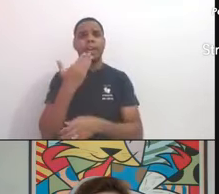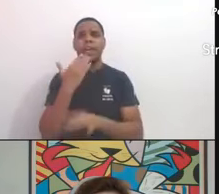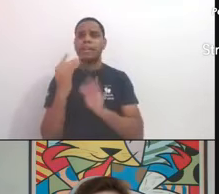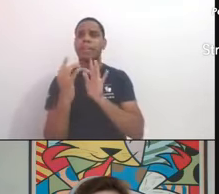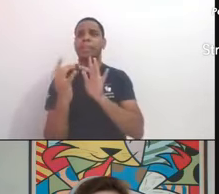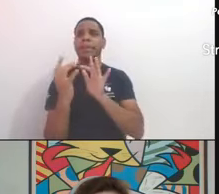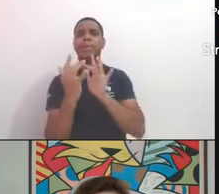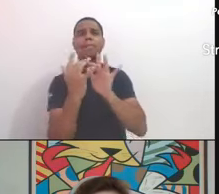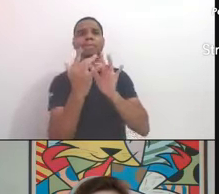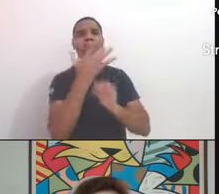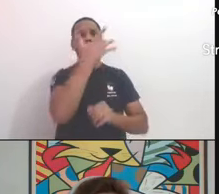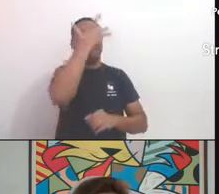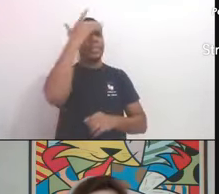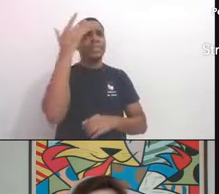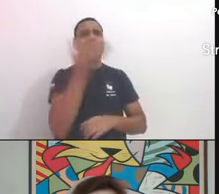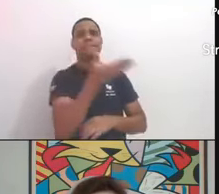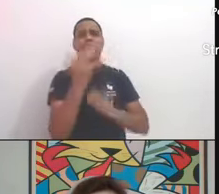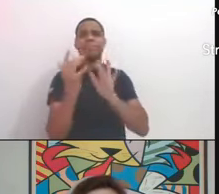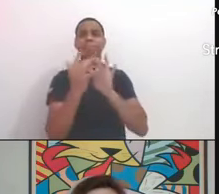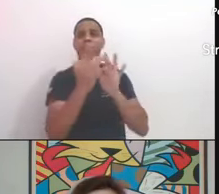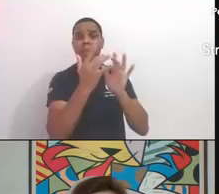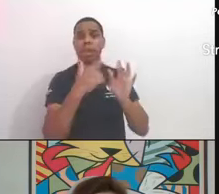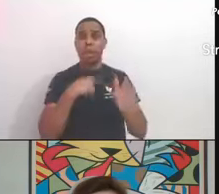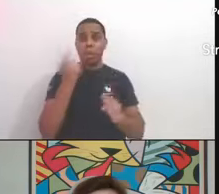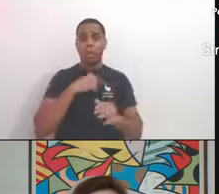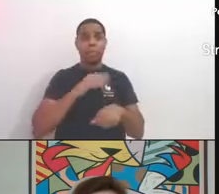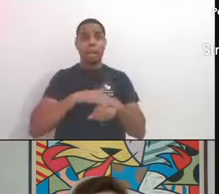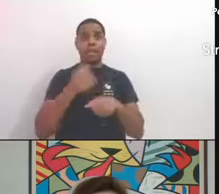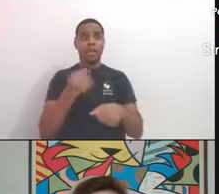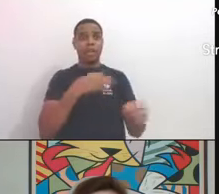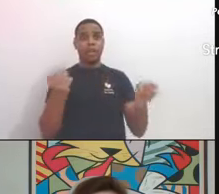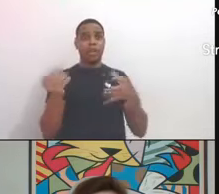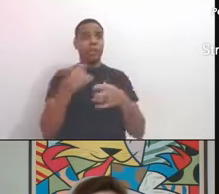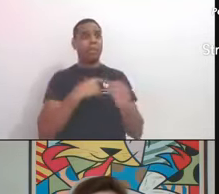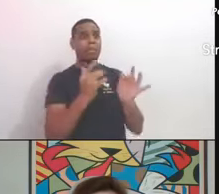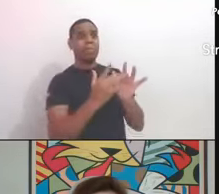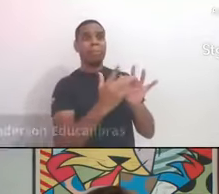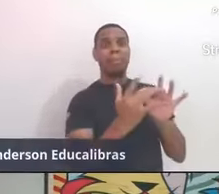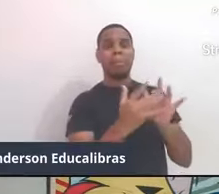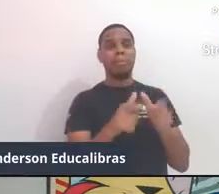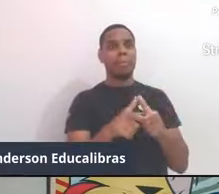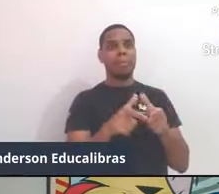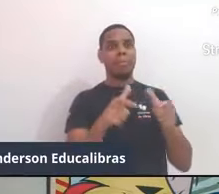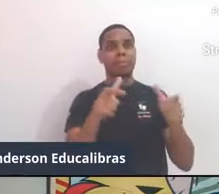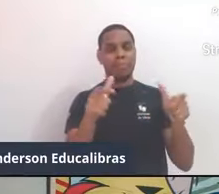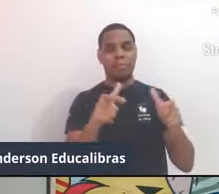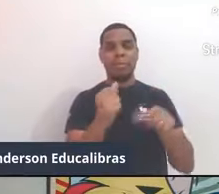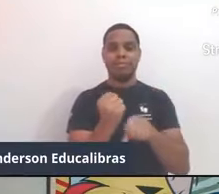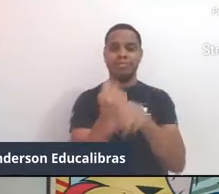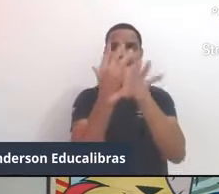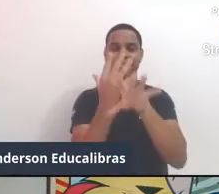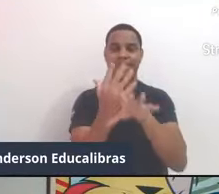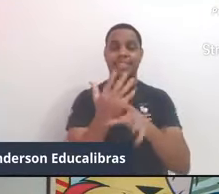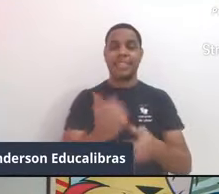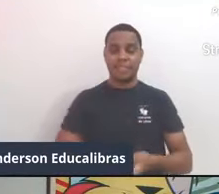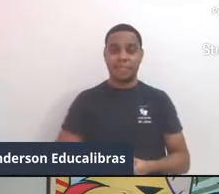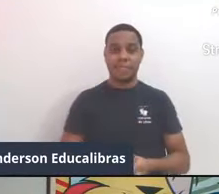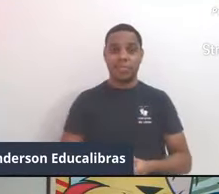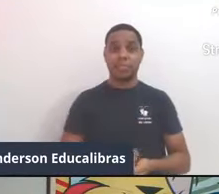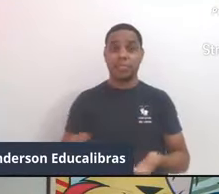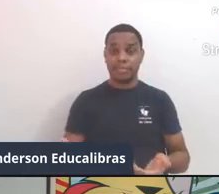gente. Eu tenho ampliado os meus contatos né, via esses recursos. Então, tem sido uma